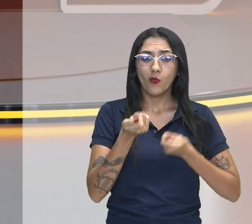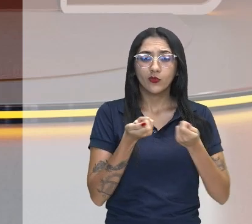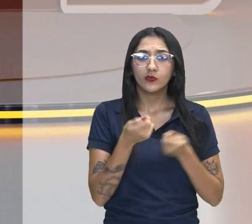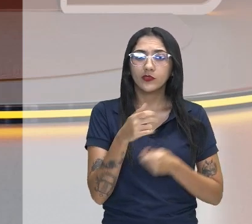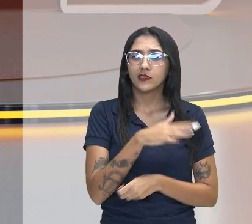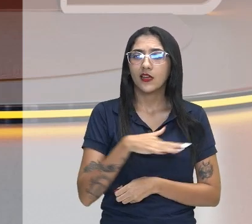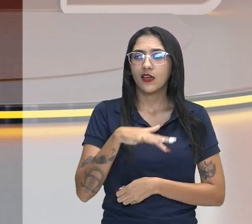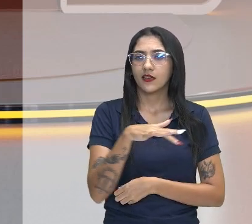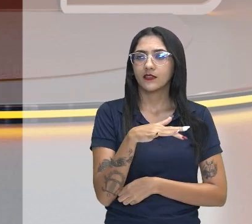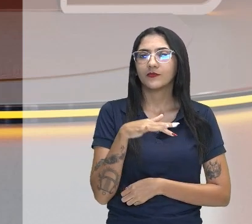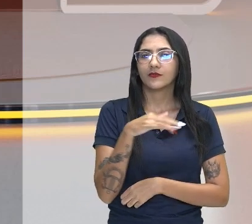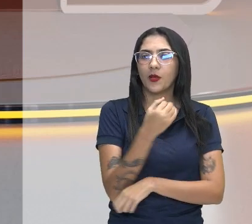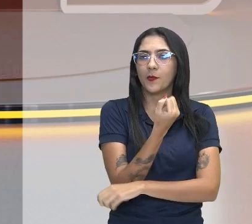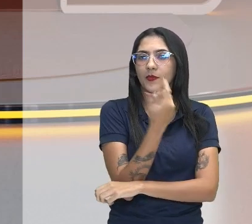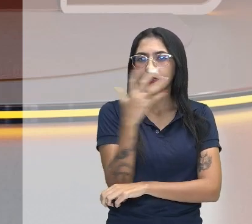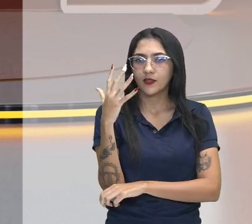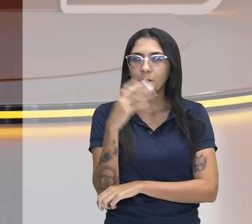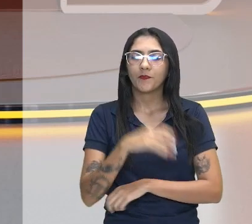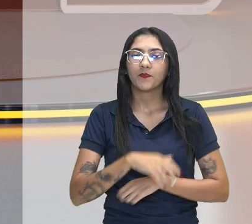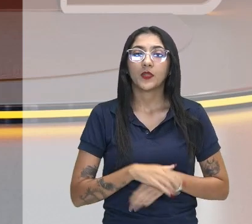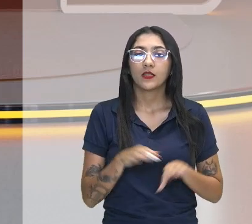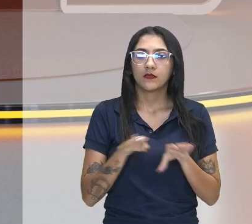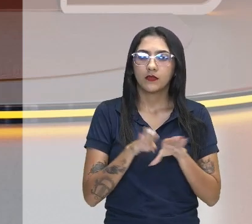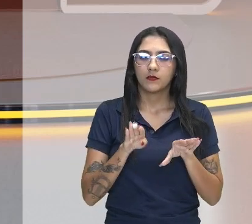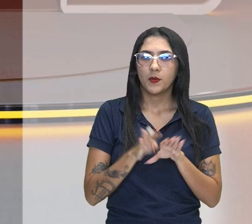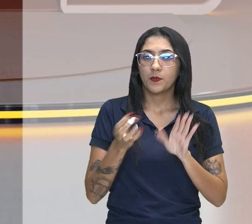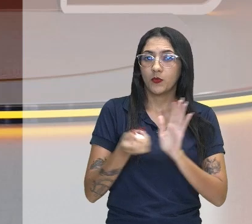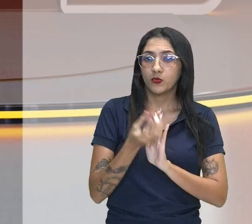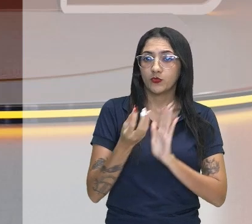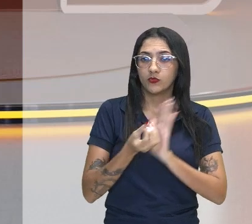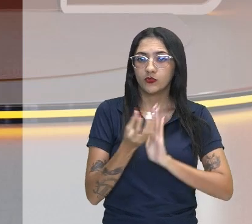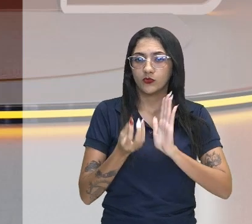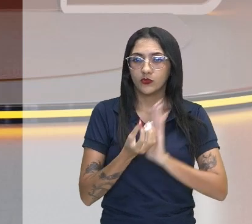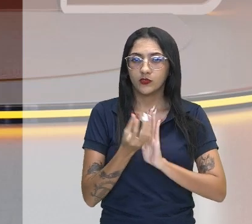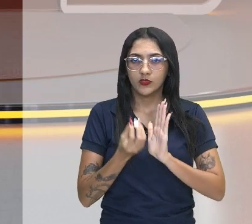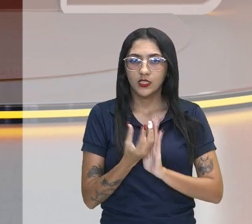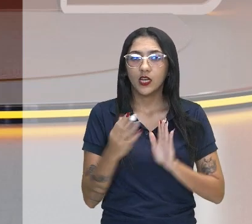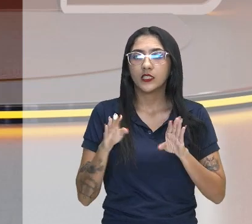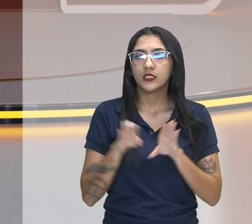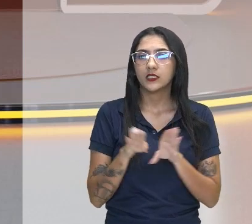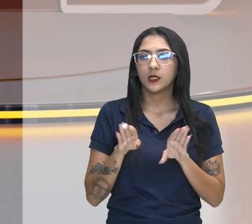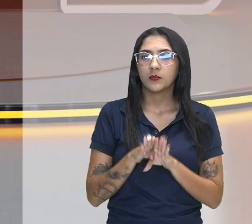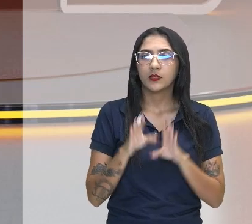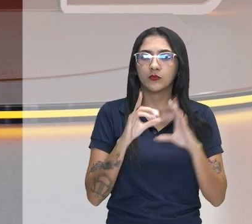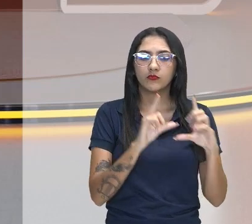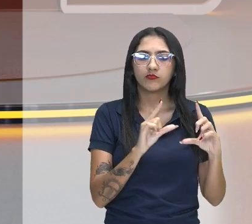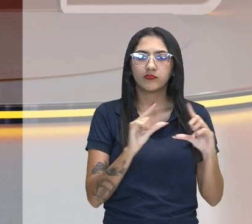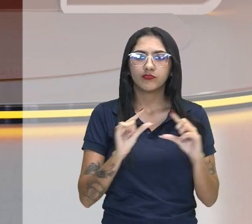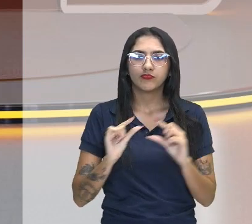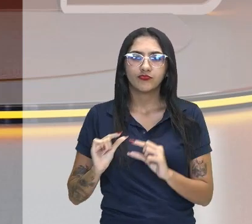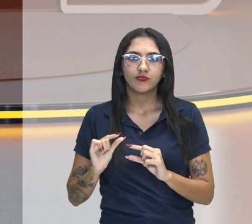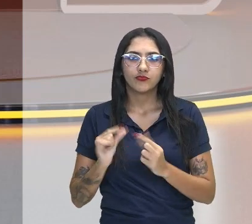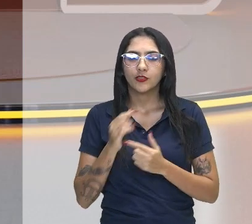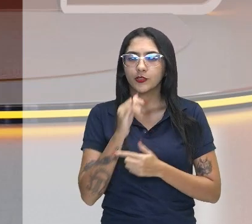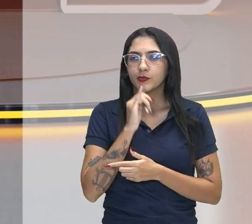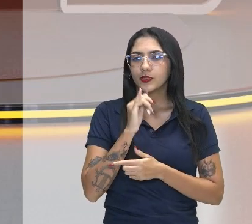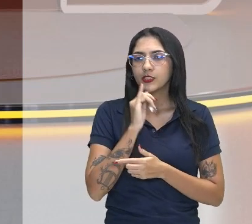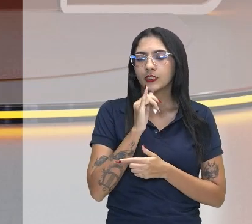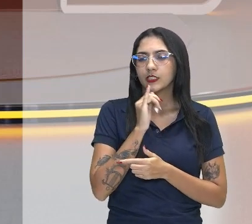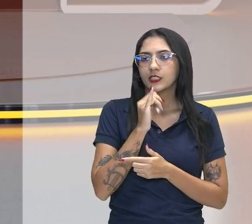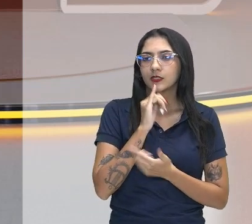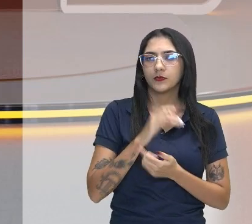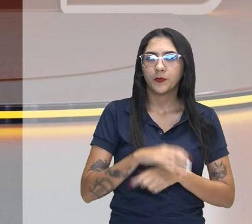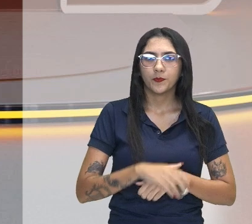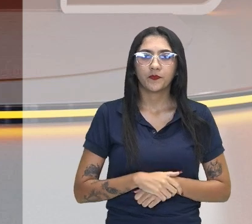ambiental, tá? Aumento ali da produtividade e também a redução de custos,